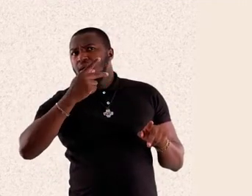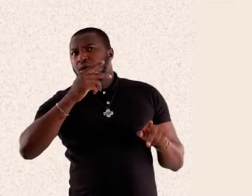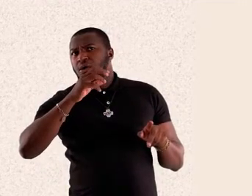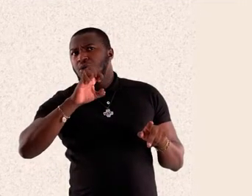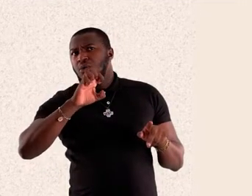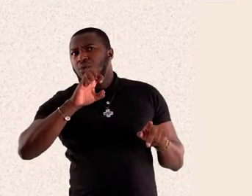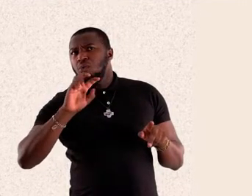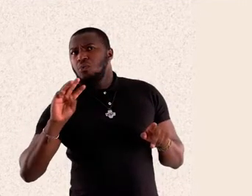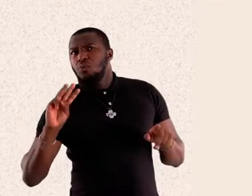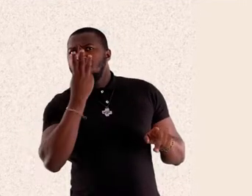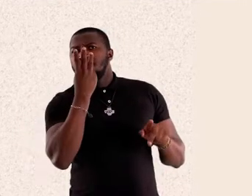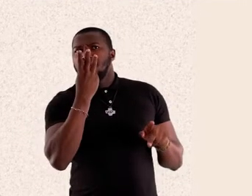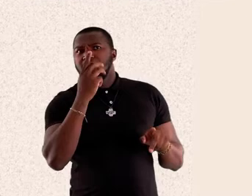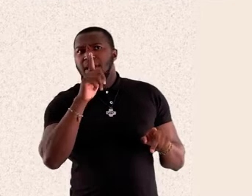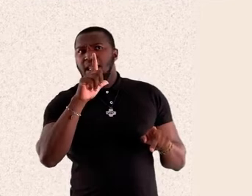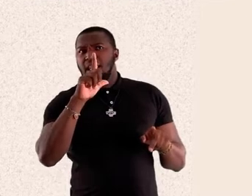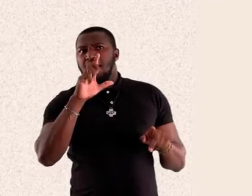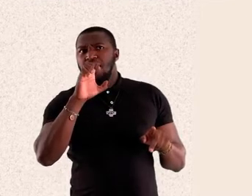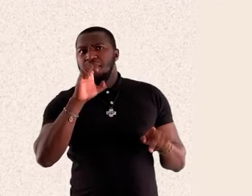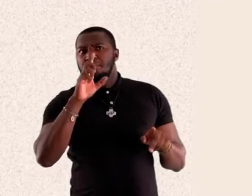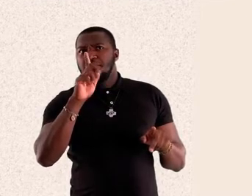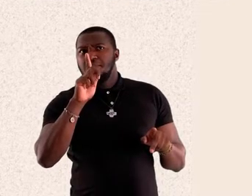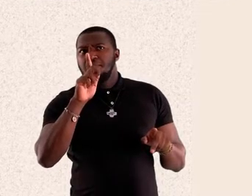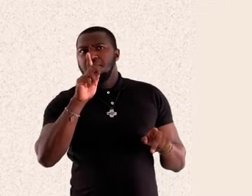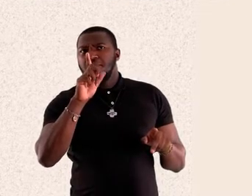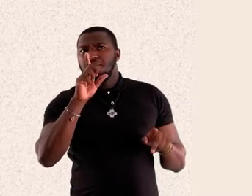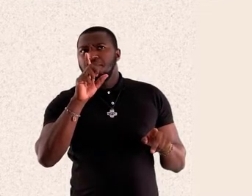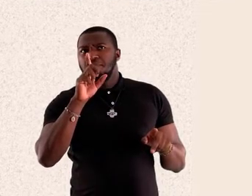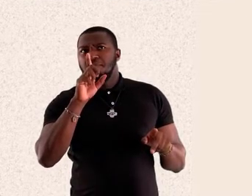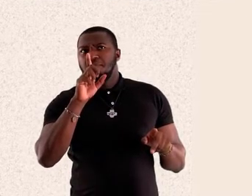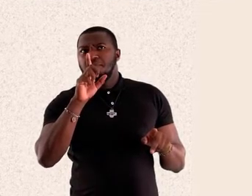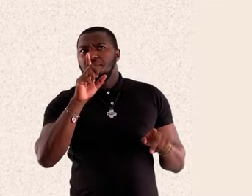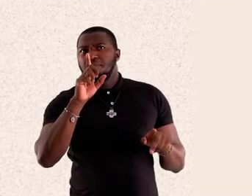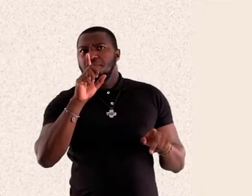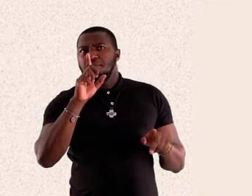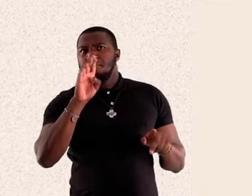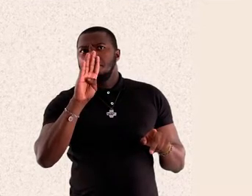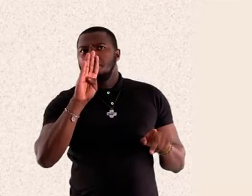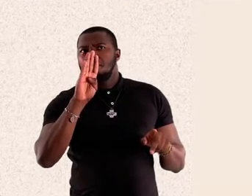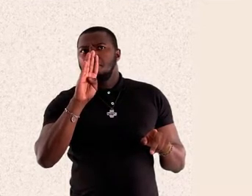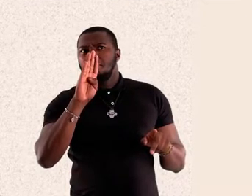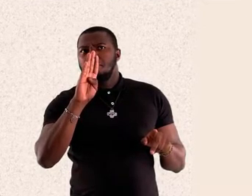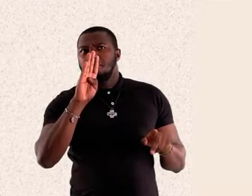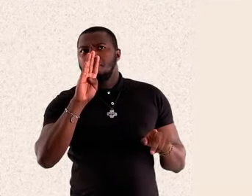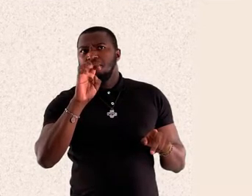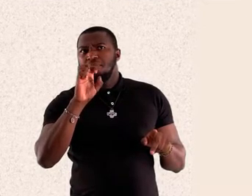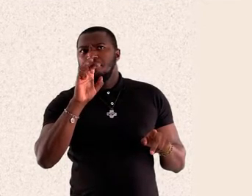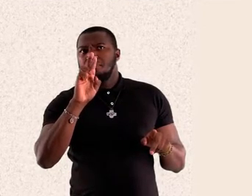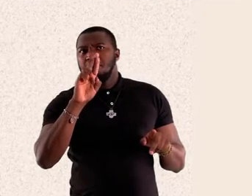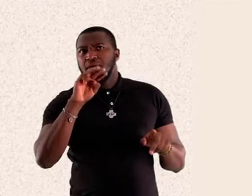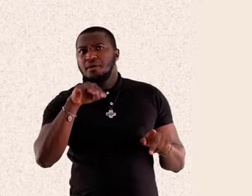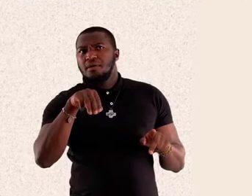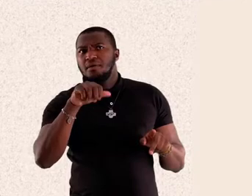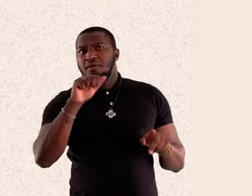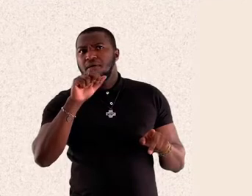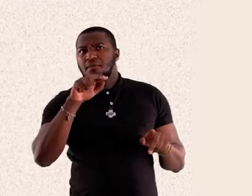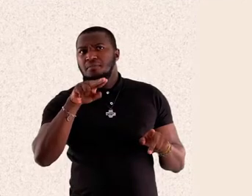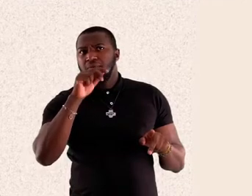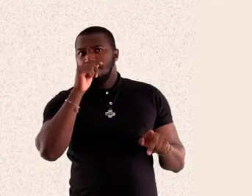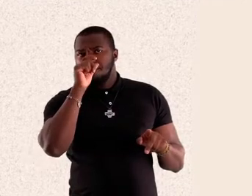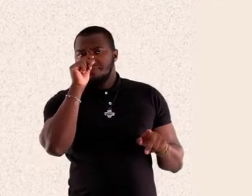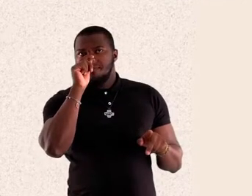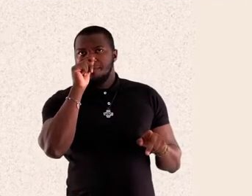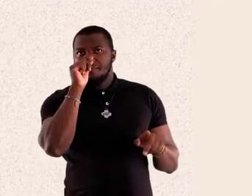acho que ele não foi traduzido ainda para o português chama sou seu a porque os nossos cérebros foram feitos para se